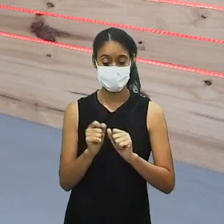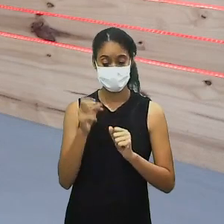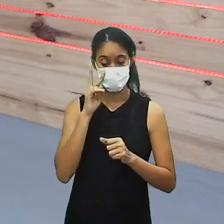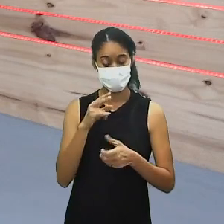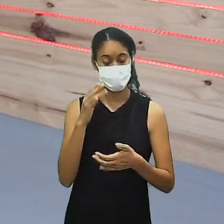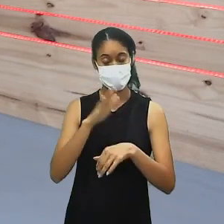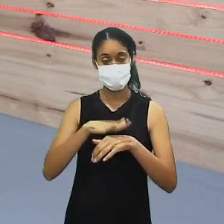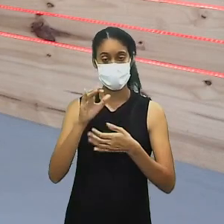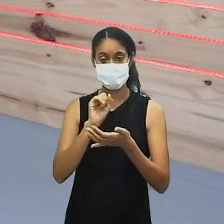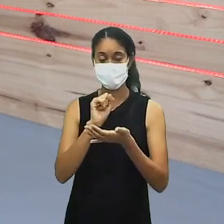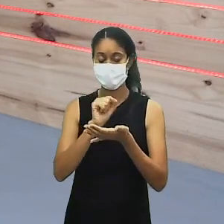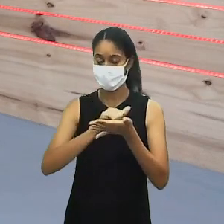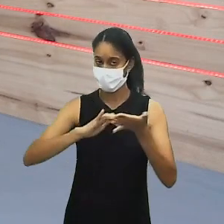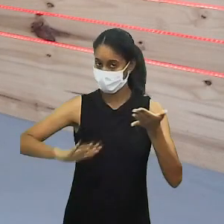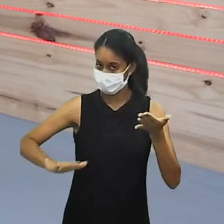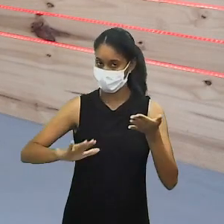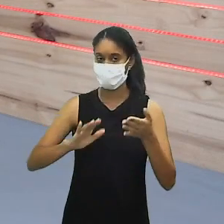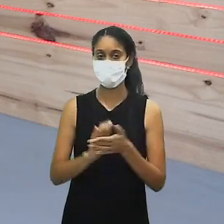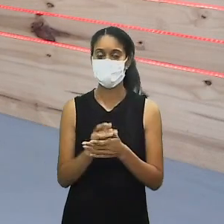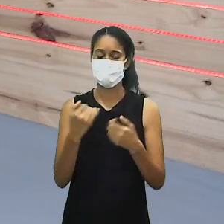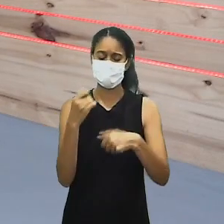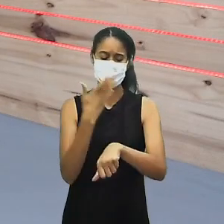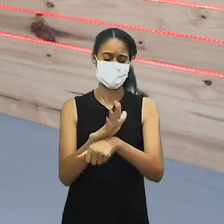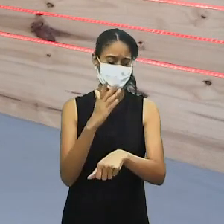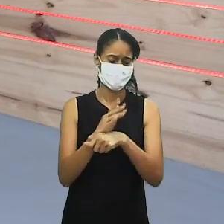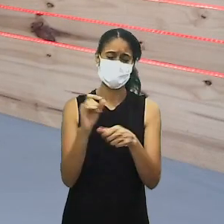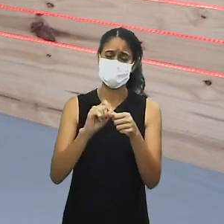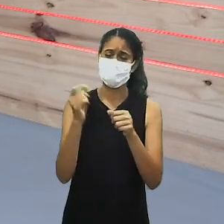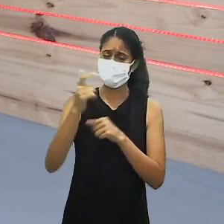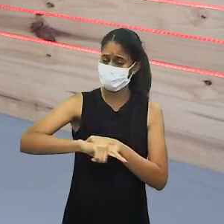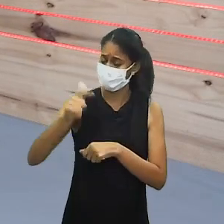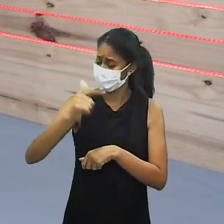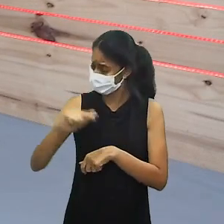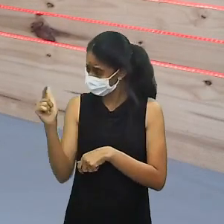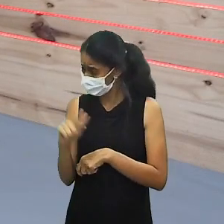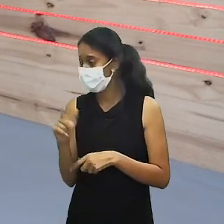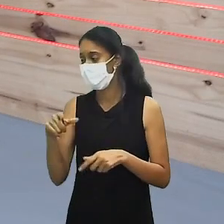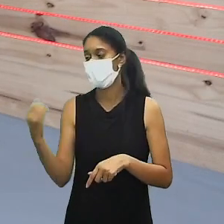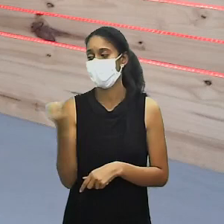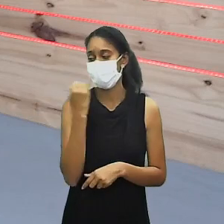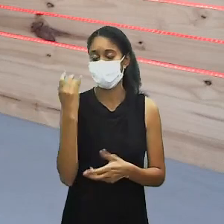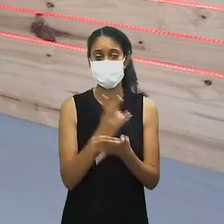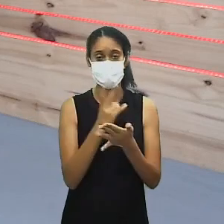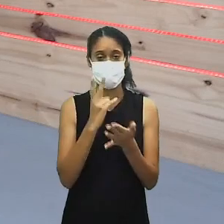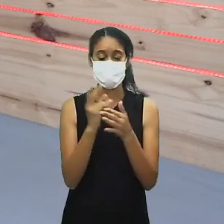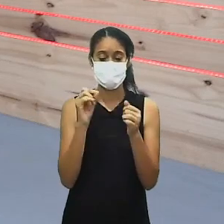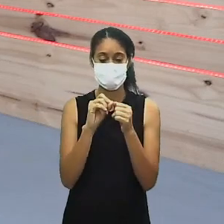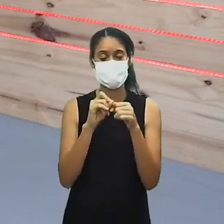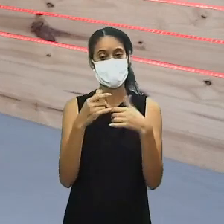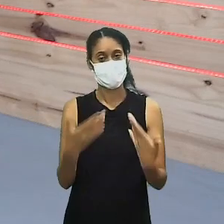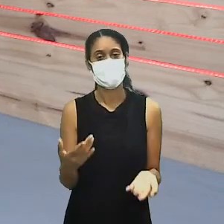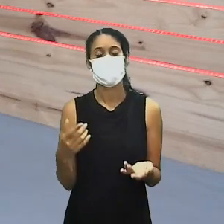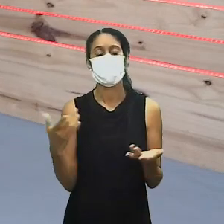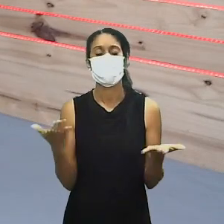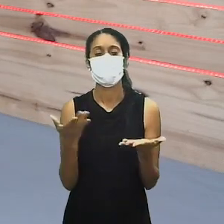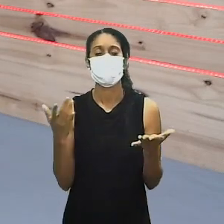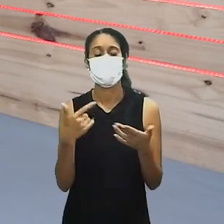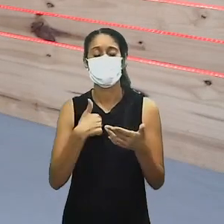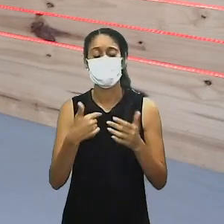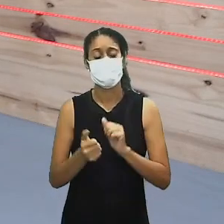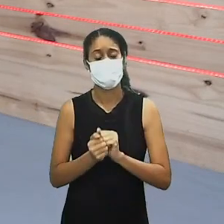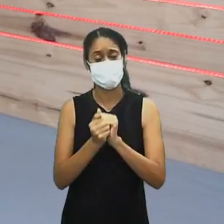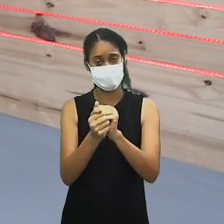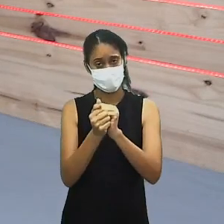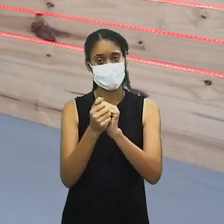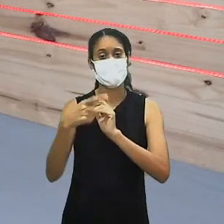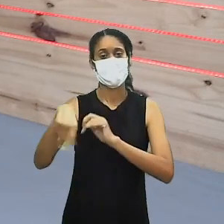alguns exercícios. Ele requer prática, ele requer repetição. É importante que você continue fazendo isso. E aí eu estou aqui para ajudar você.